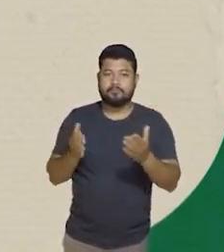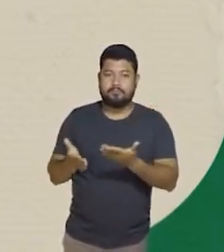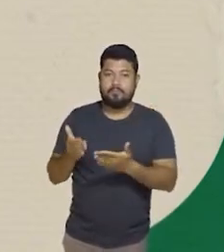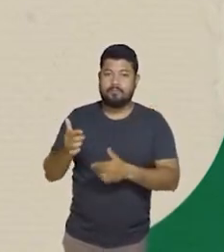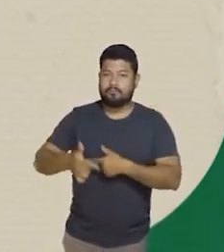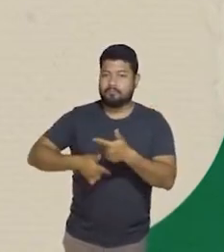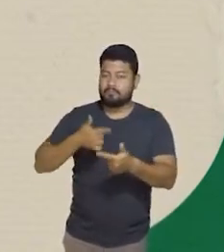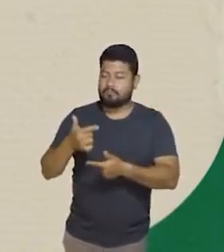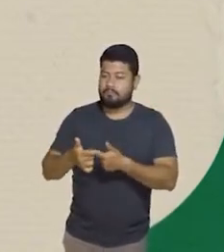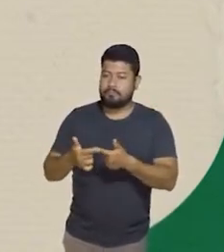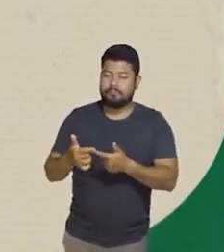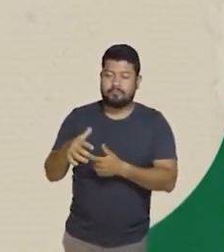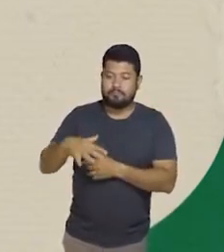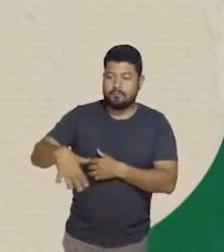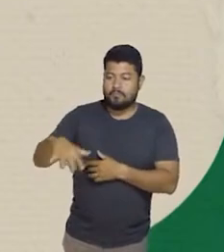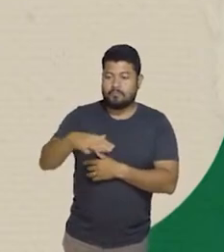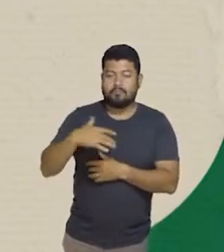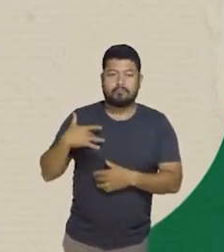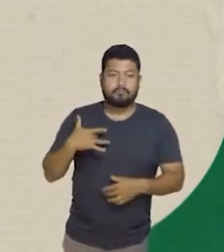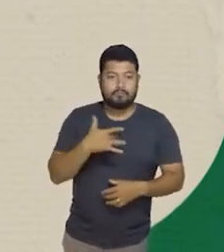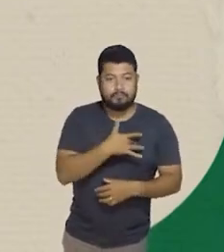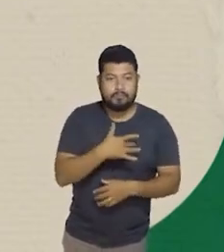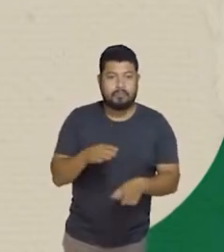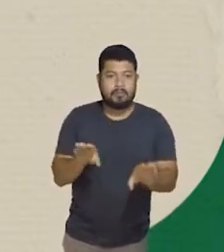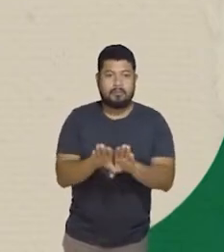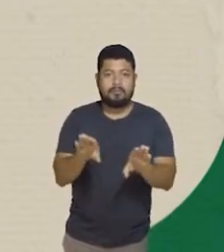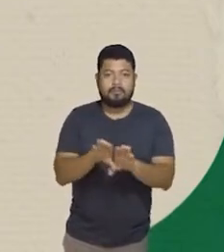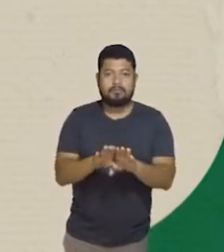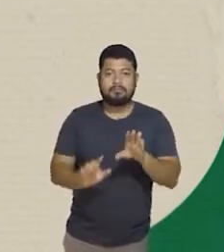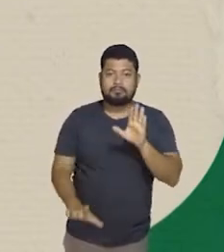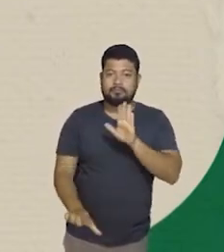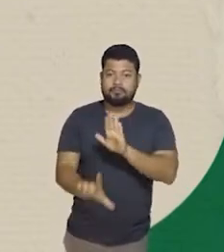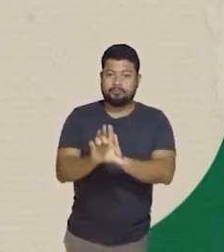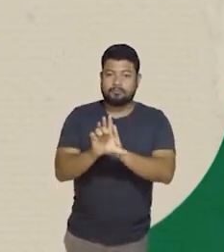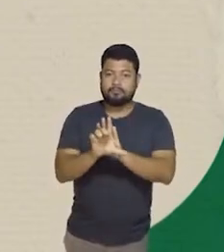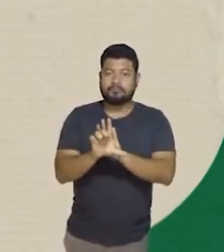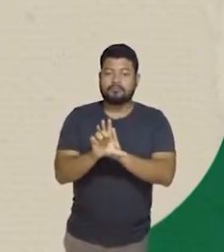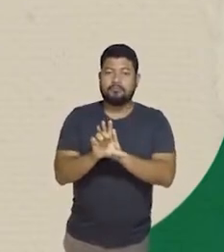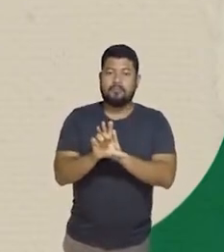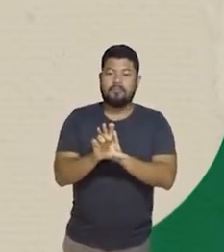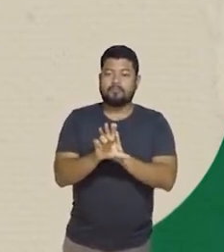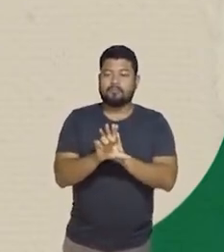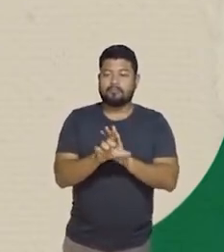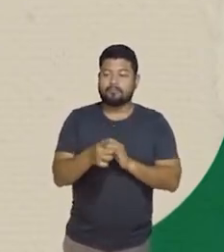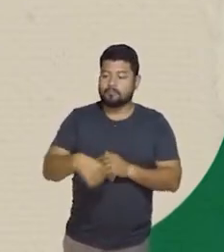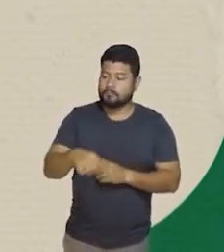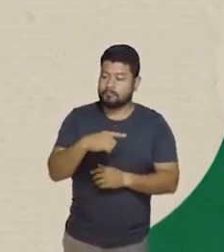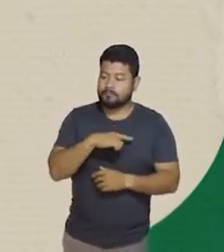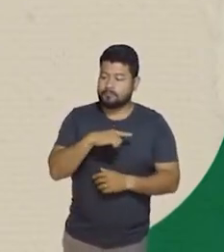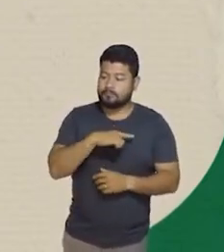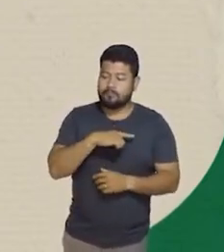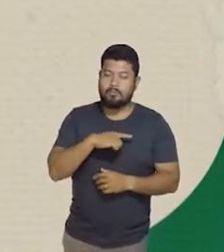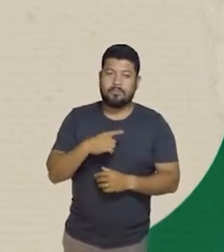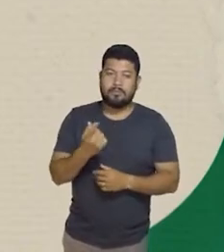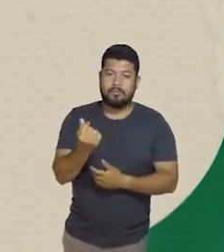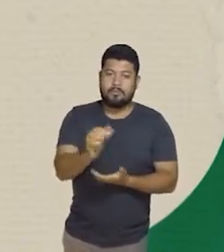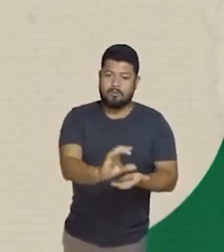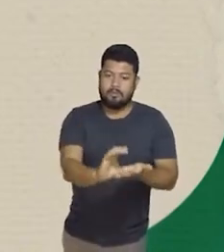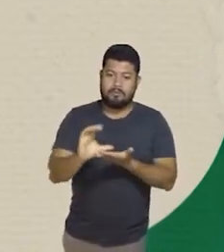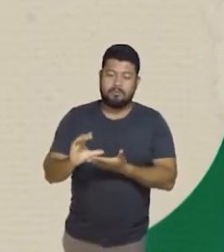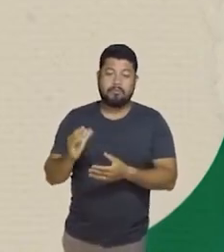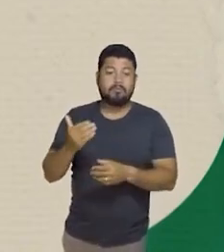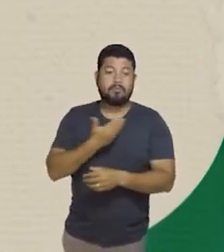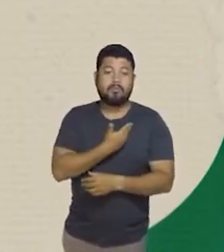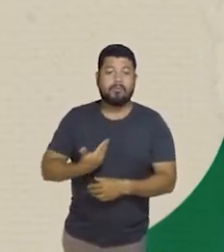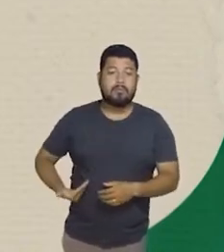de saúde, e agora com apoio a partir da lei em que a Assembleia permitiu, nós teremos recursos do governo do Estado, porque